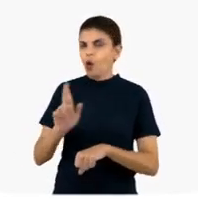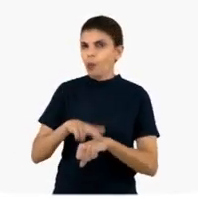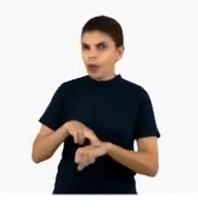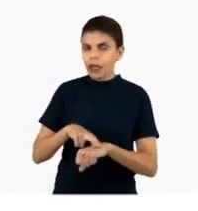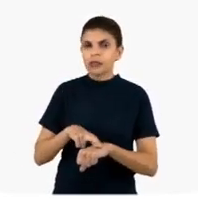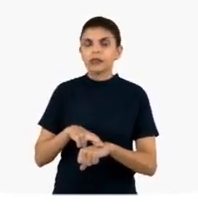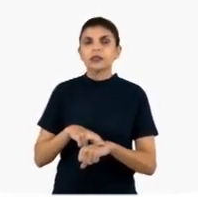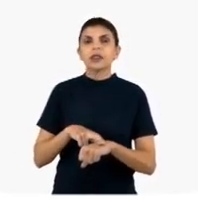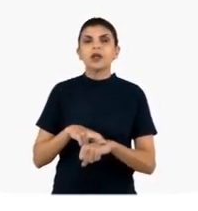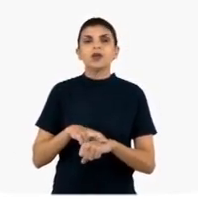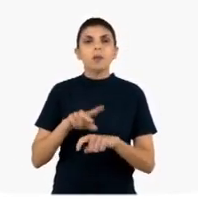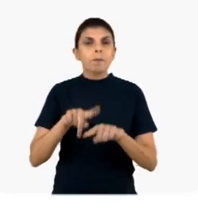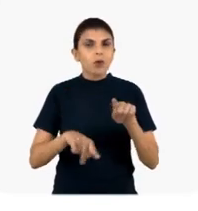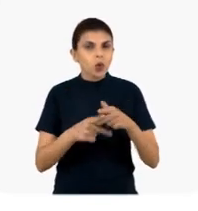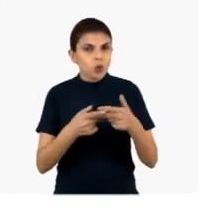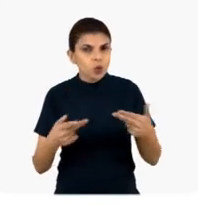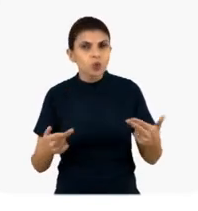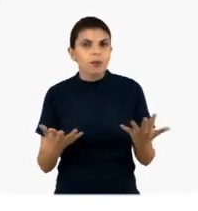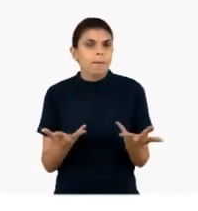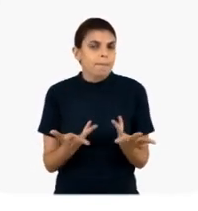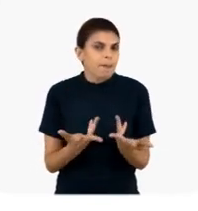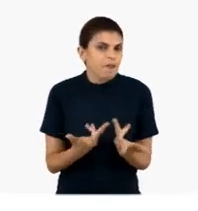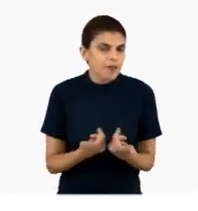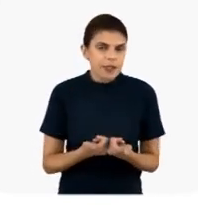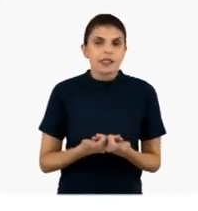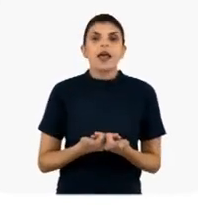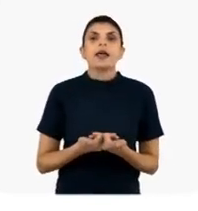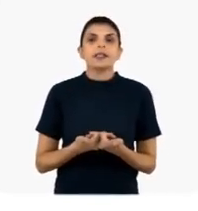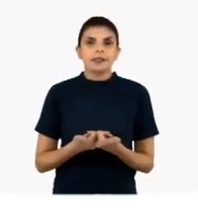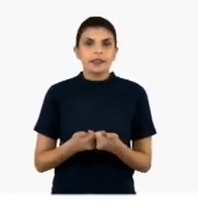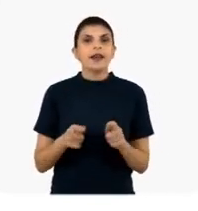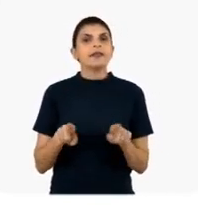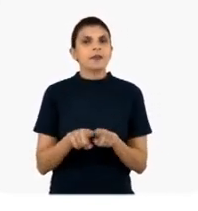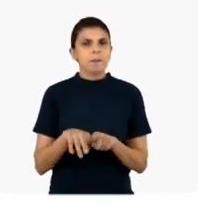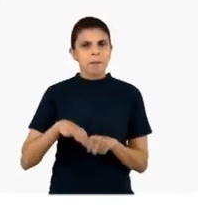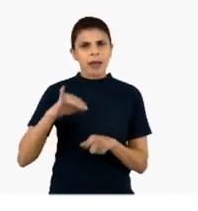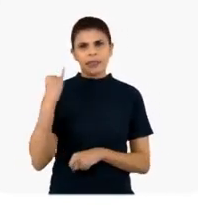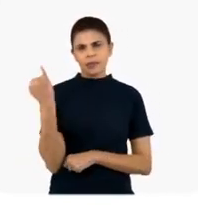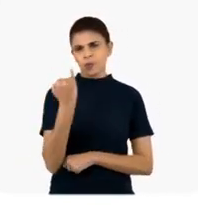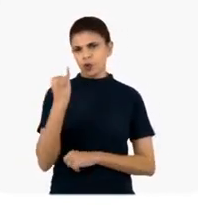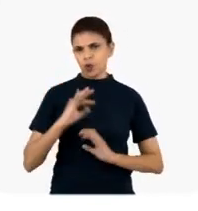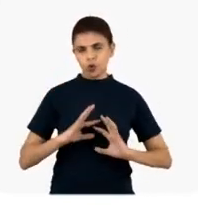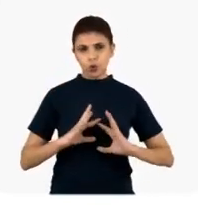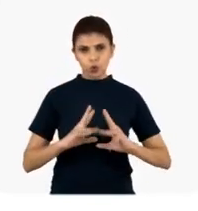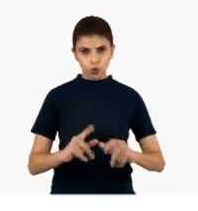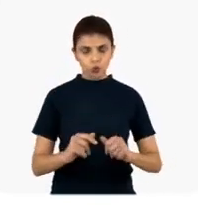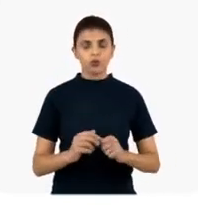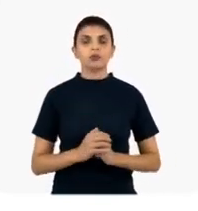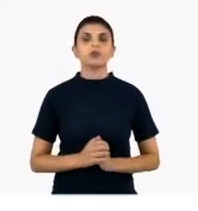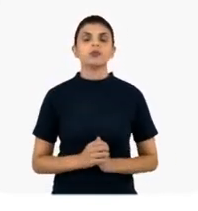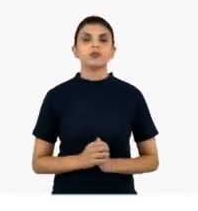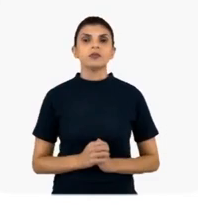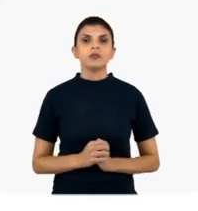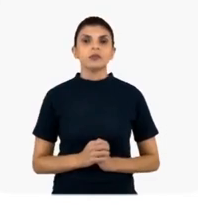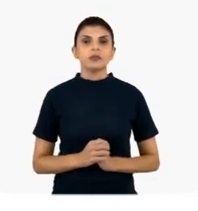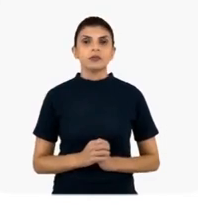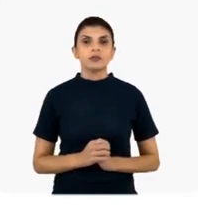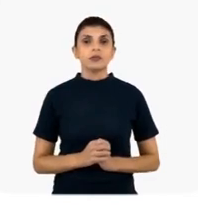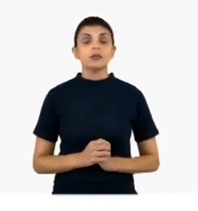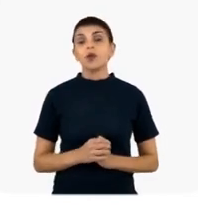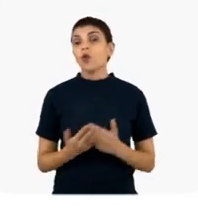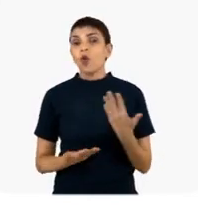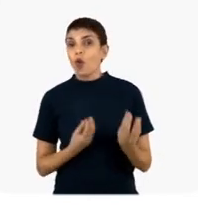recuperação de produtos com uma maior eficiência e, mais importante de todo, com melhor rendimento.